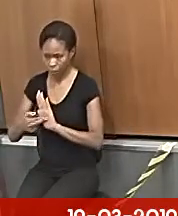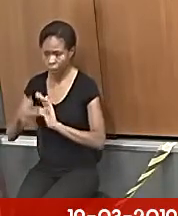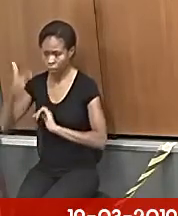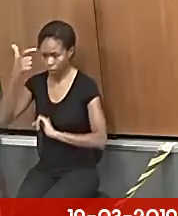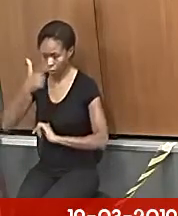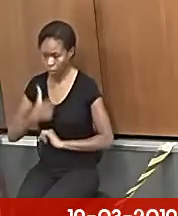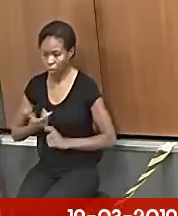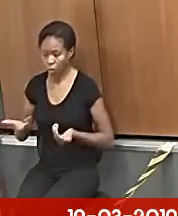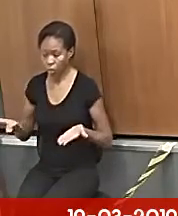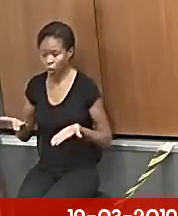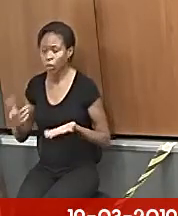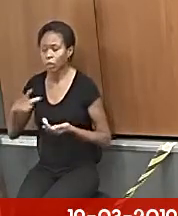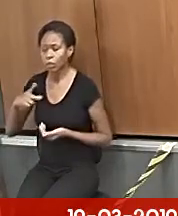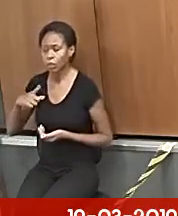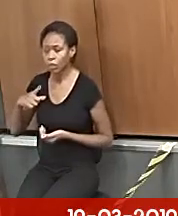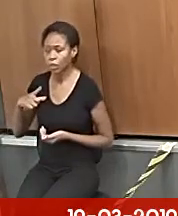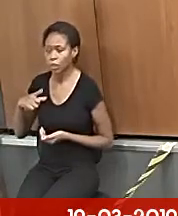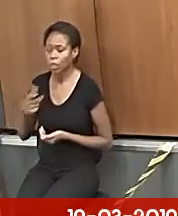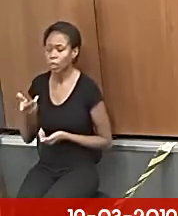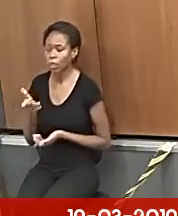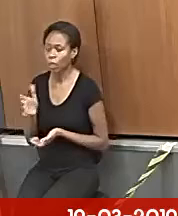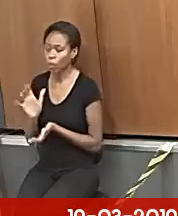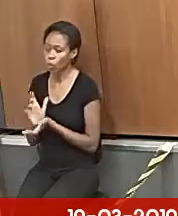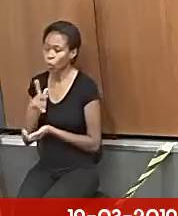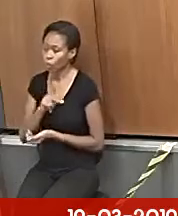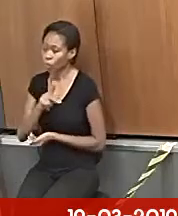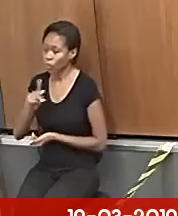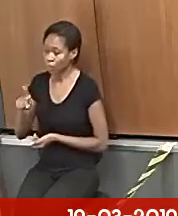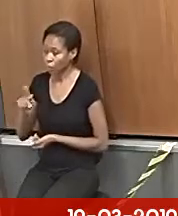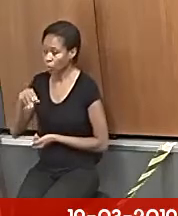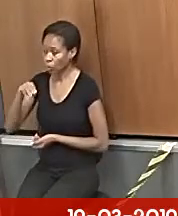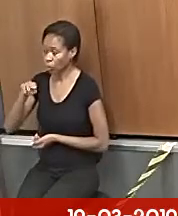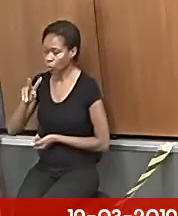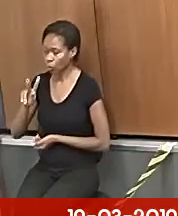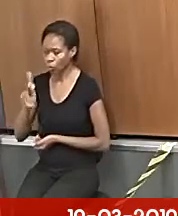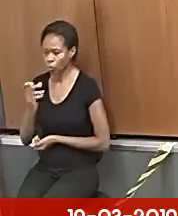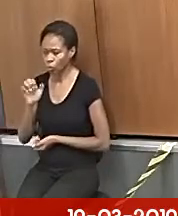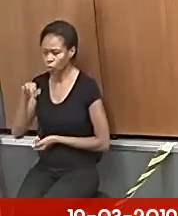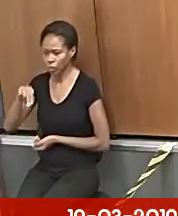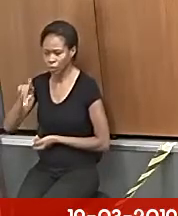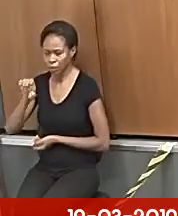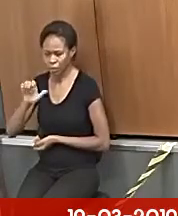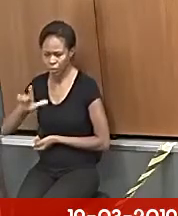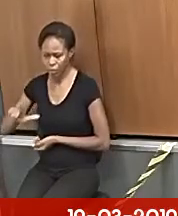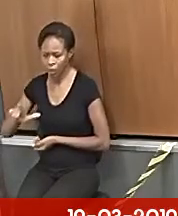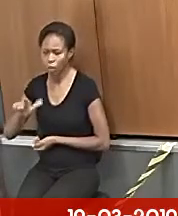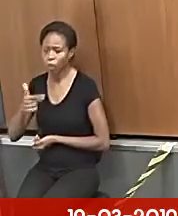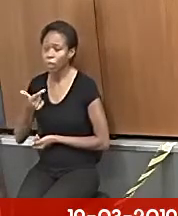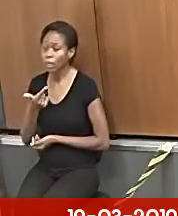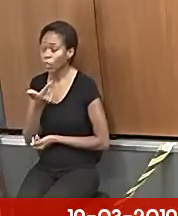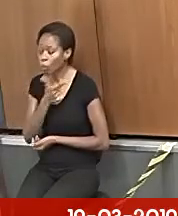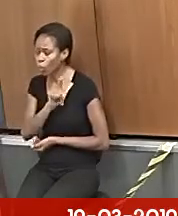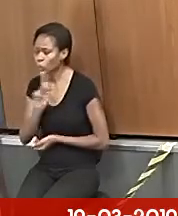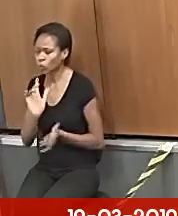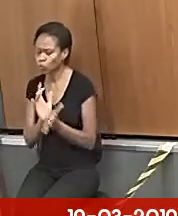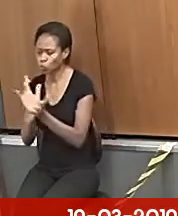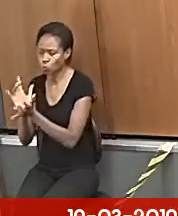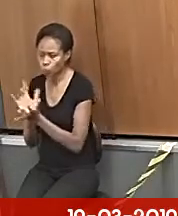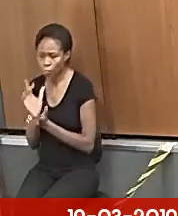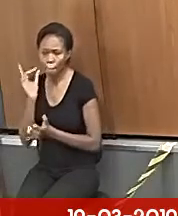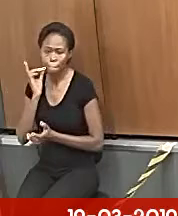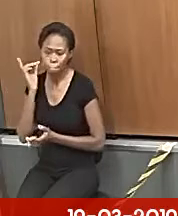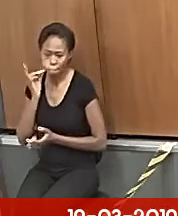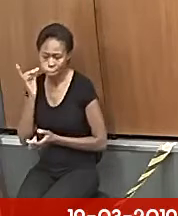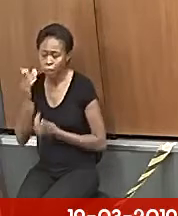a a presidência do professor lembrou mesquita em nome dele nome dos demais membros da comissão agradecer